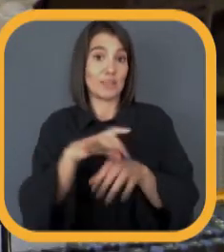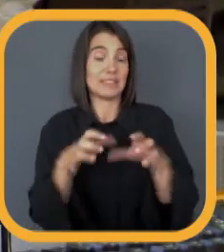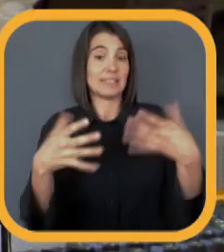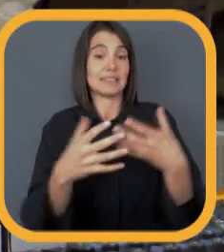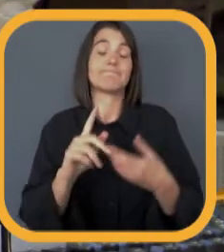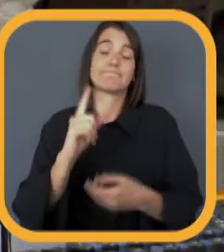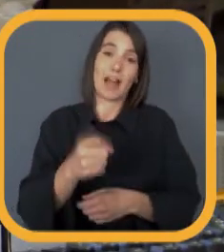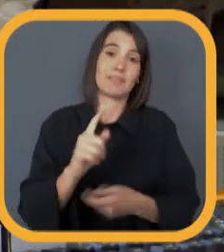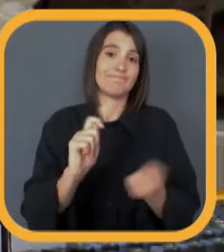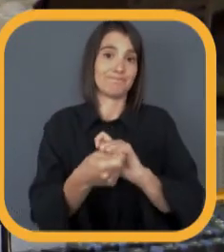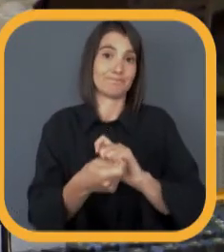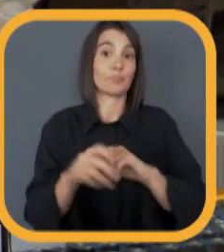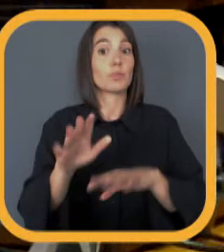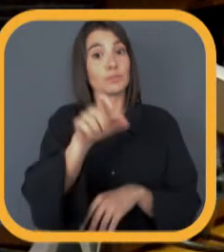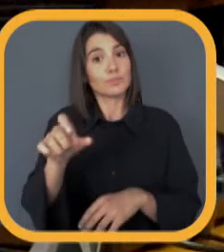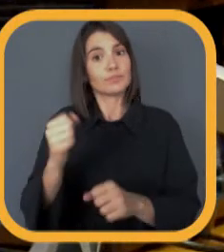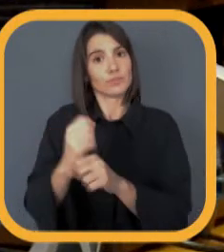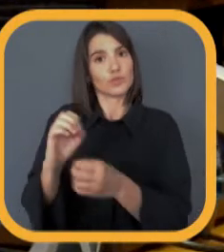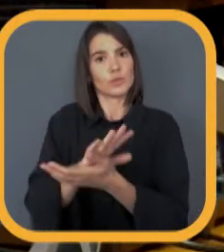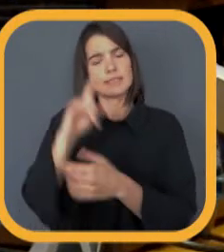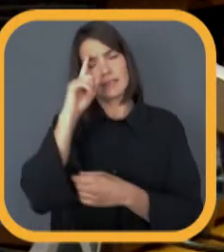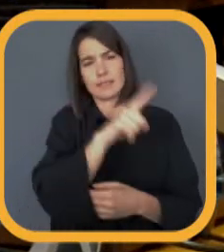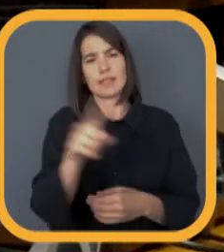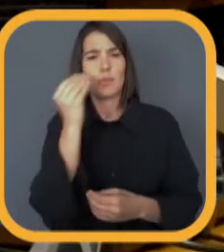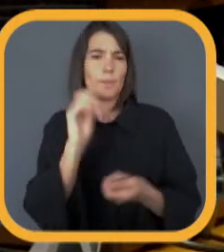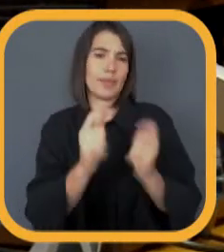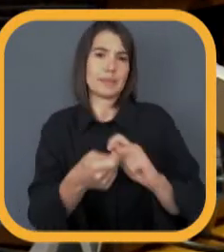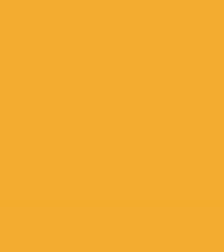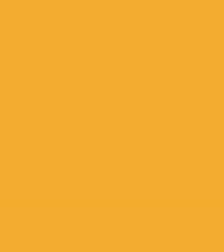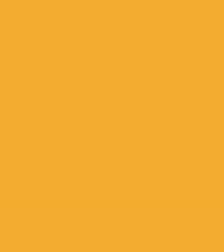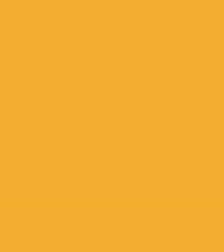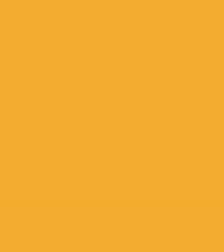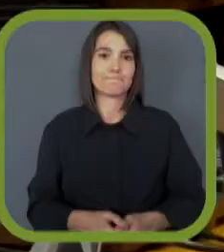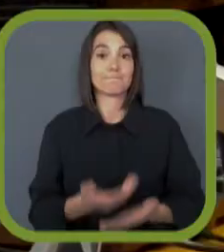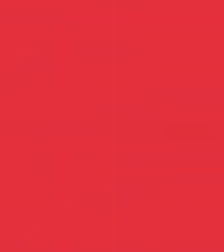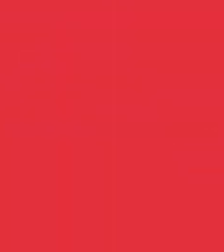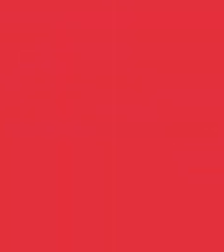em tempos de pandemia exige mudanças, mas os jornalistas sabem como se adaptar.